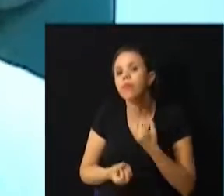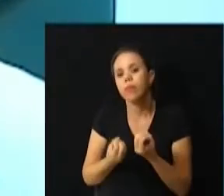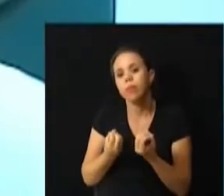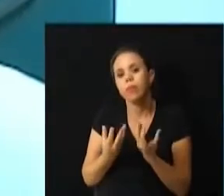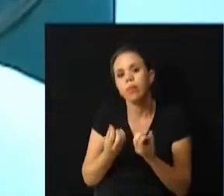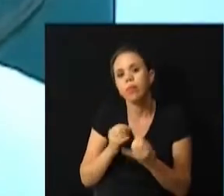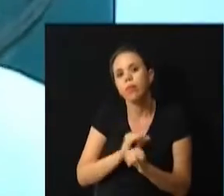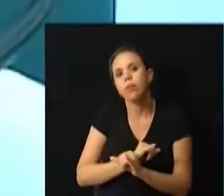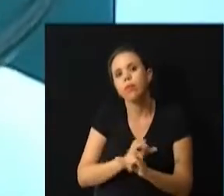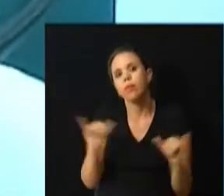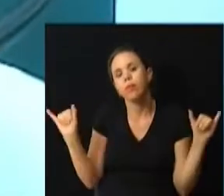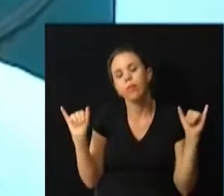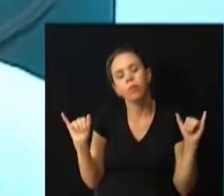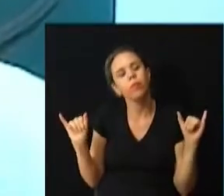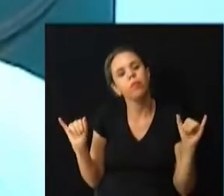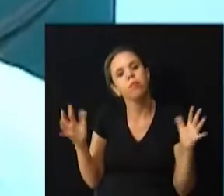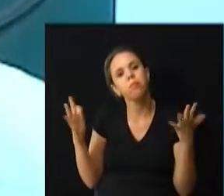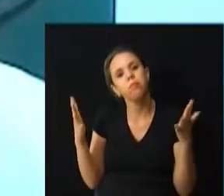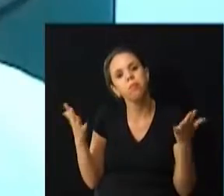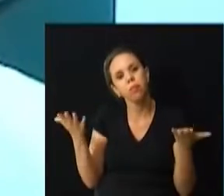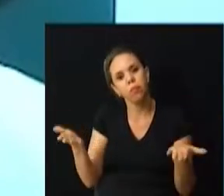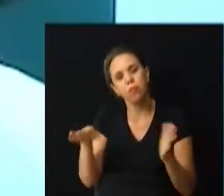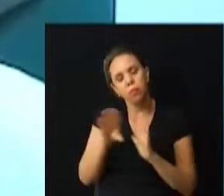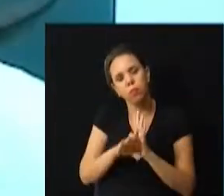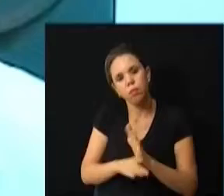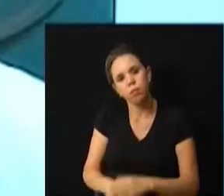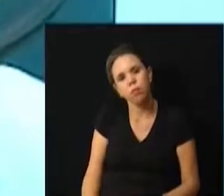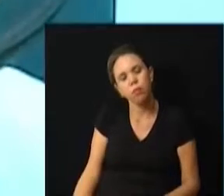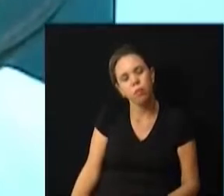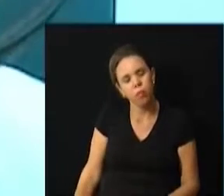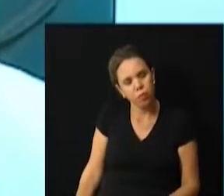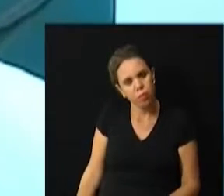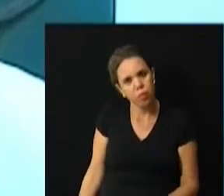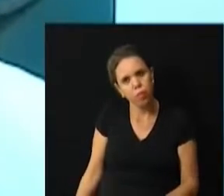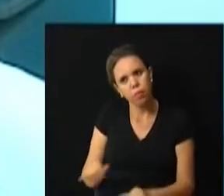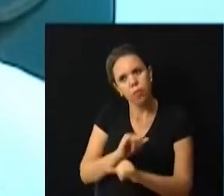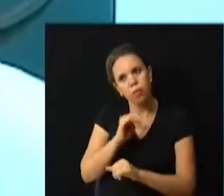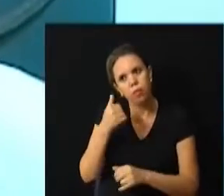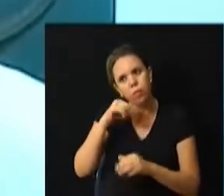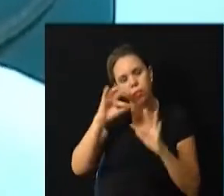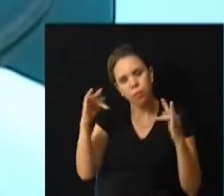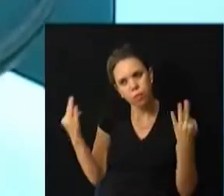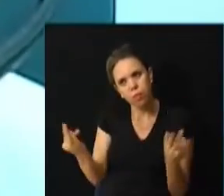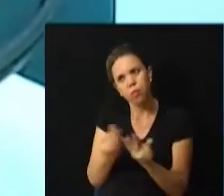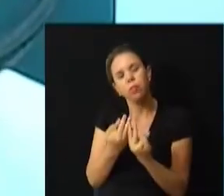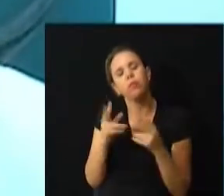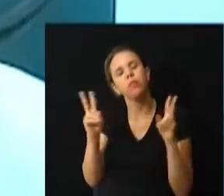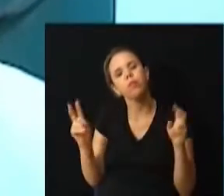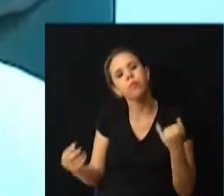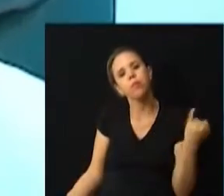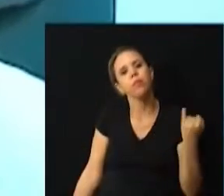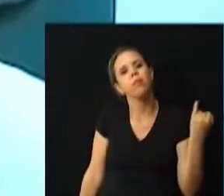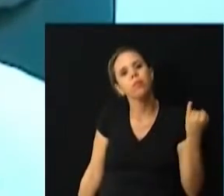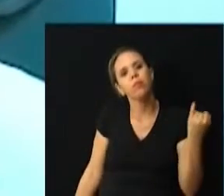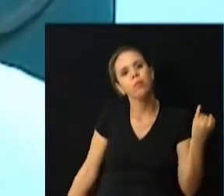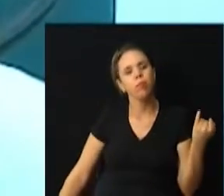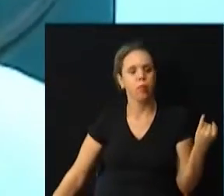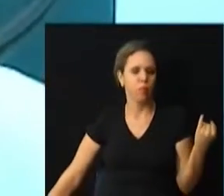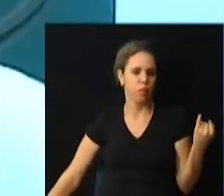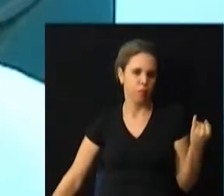né? É a informação. Então, eu parabenizo você pelo esse programa, né? Informar as mães sobre